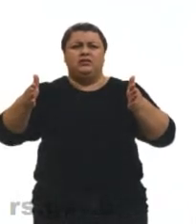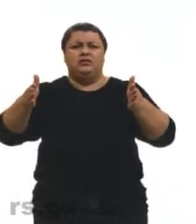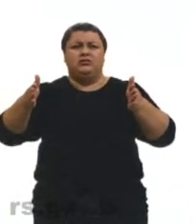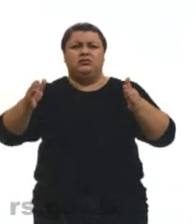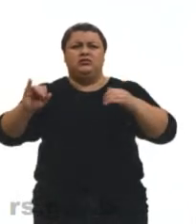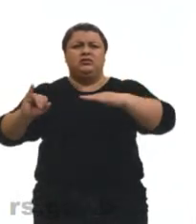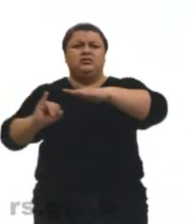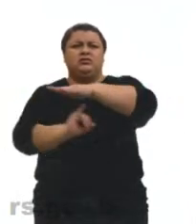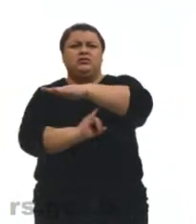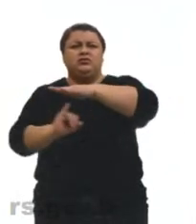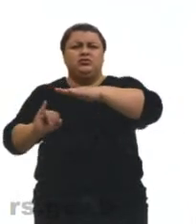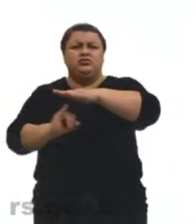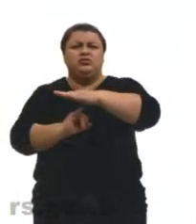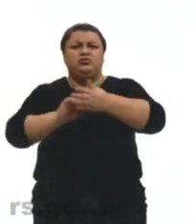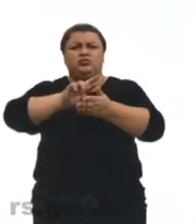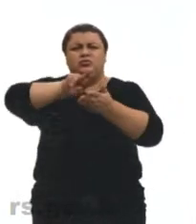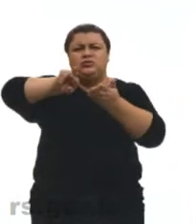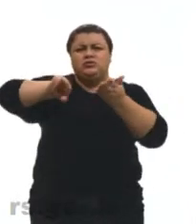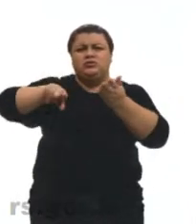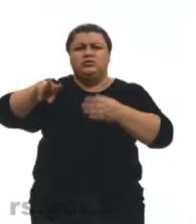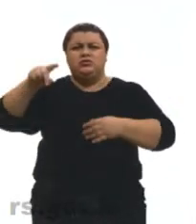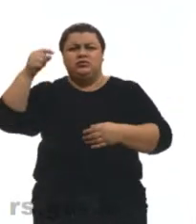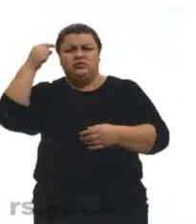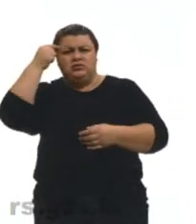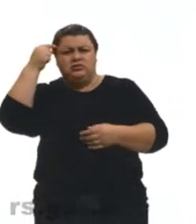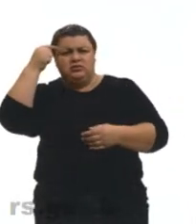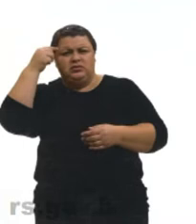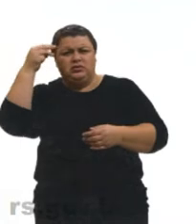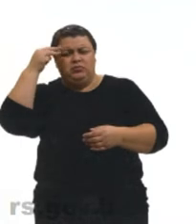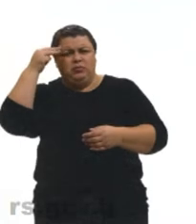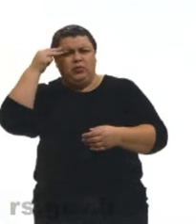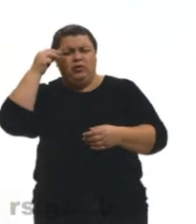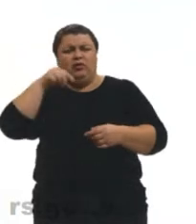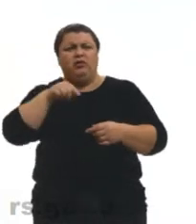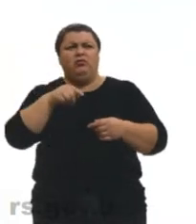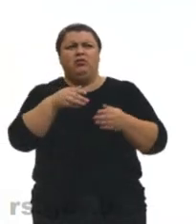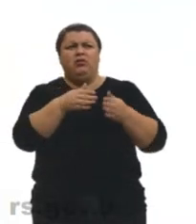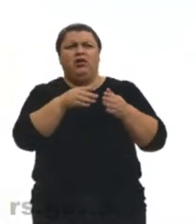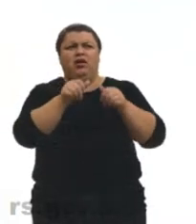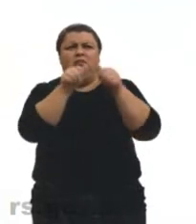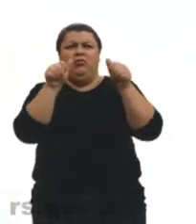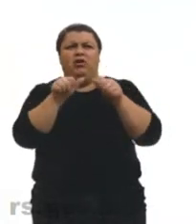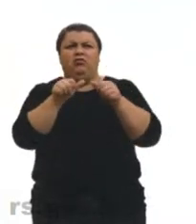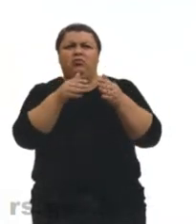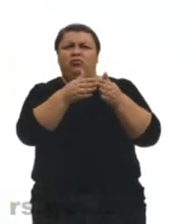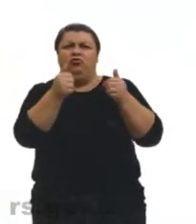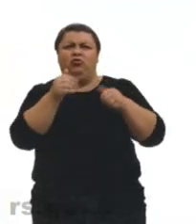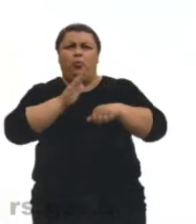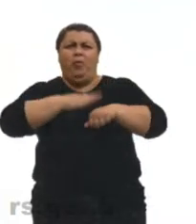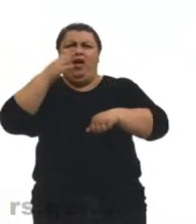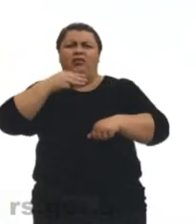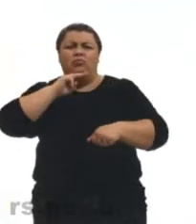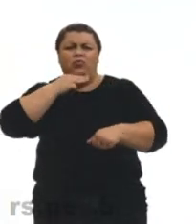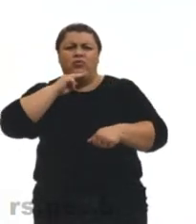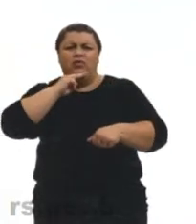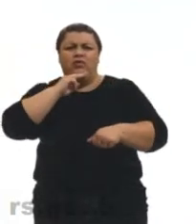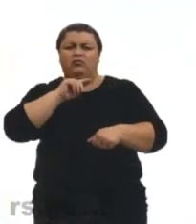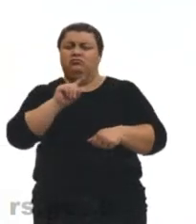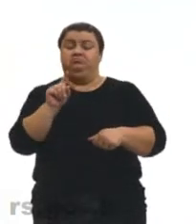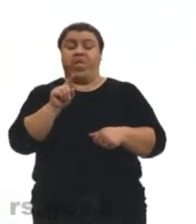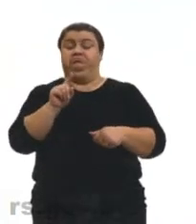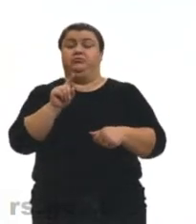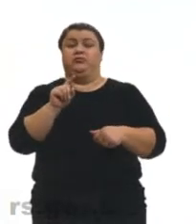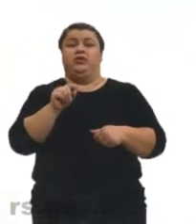memória o que a gente pode pensar imagem tá pedindo então por mais museus não me parece que é muito bem essa